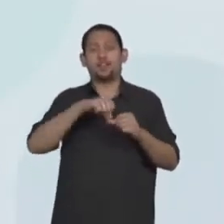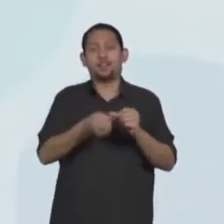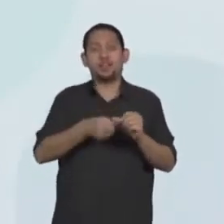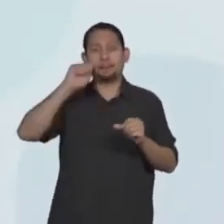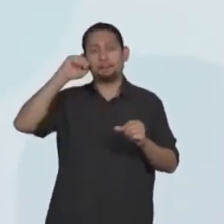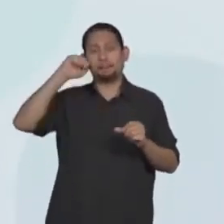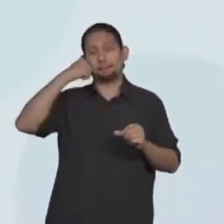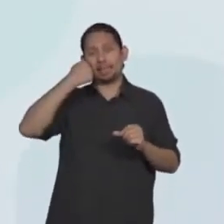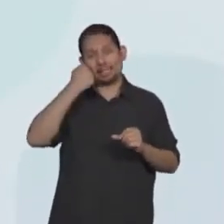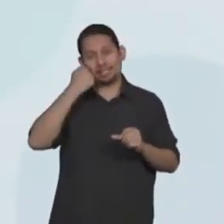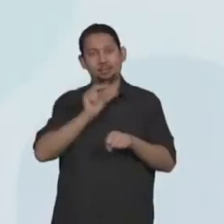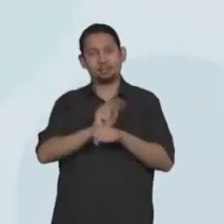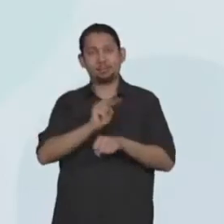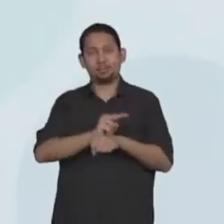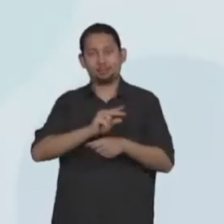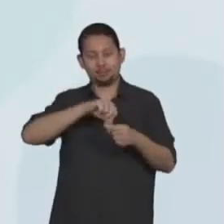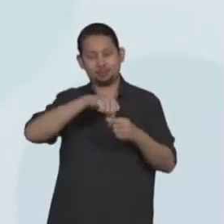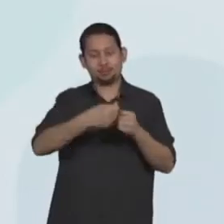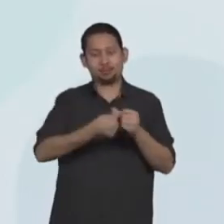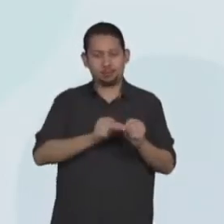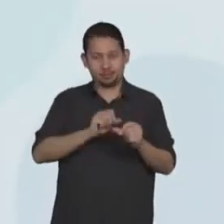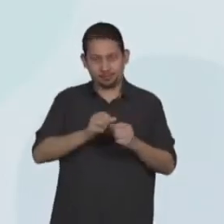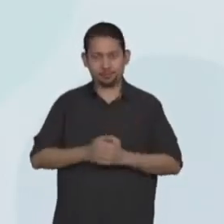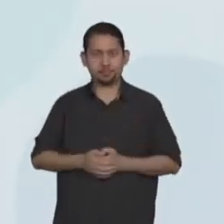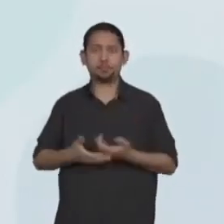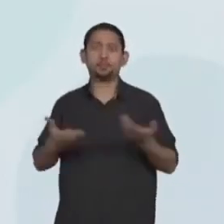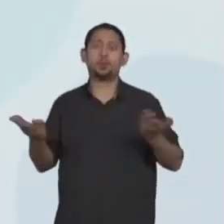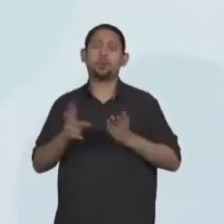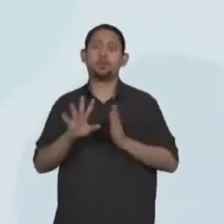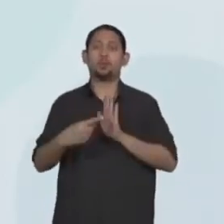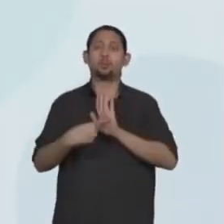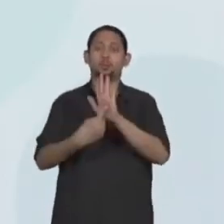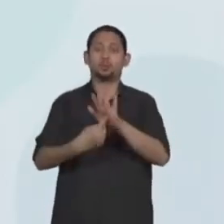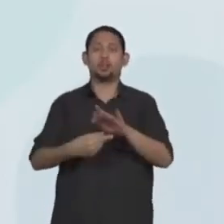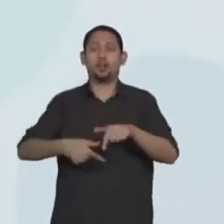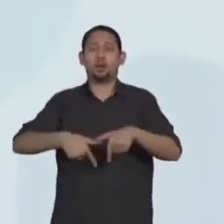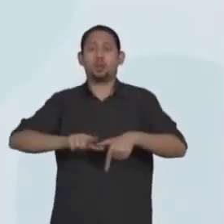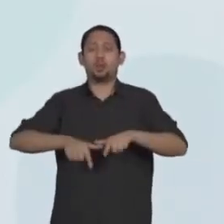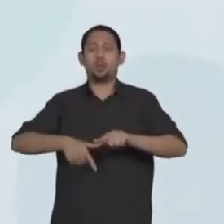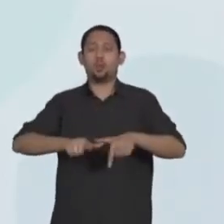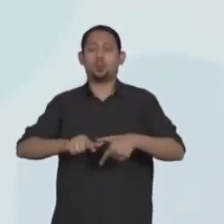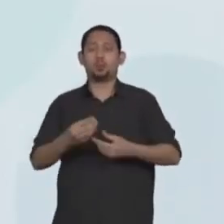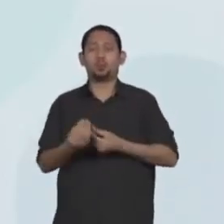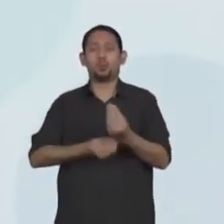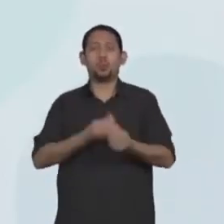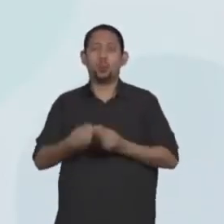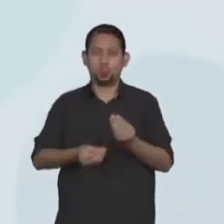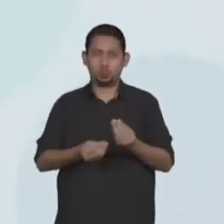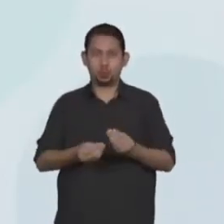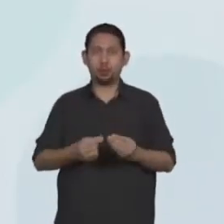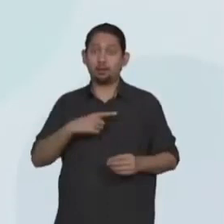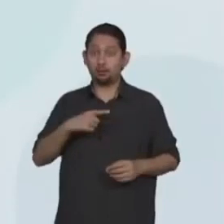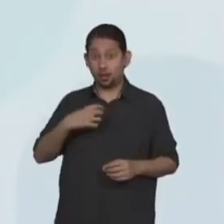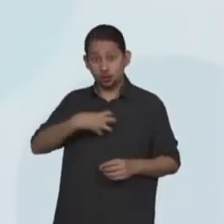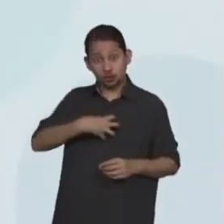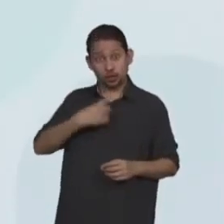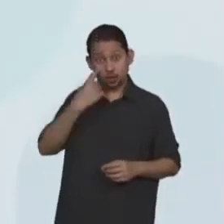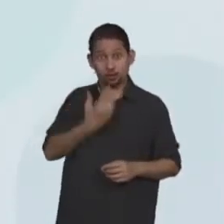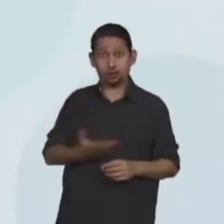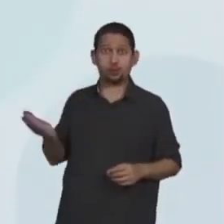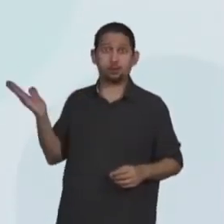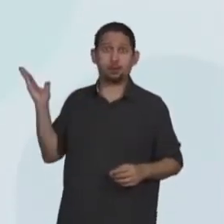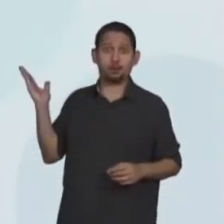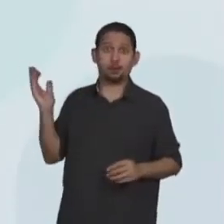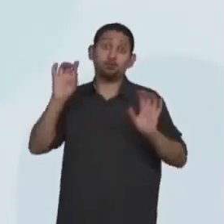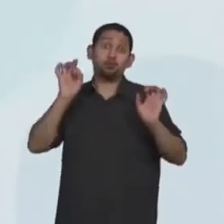gente precisa conhecer as partes do nosso robô. Então, o nosso robô, ele é basicamente isso aqui é